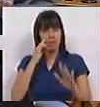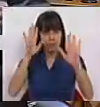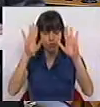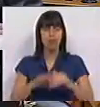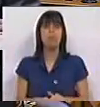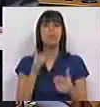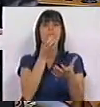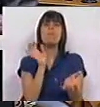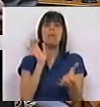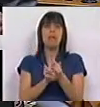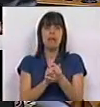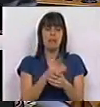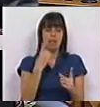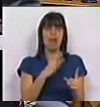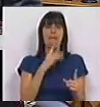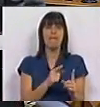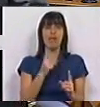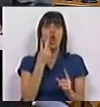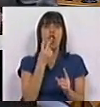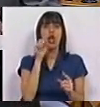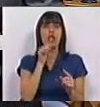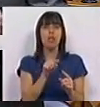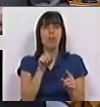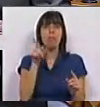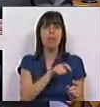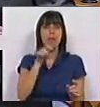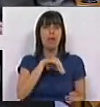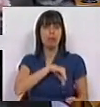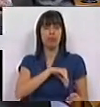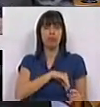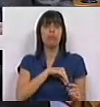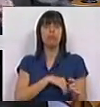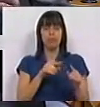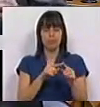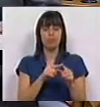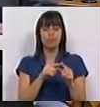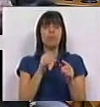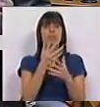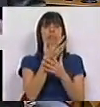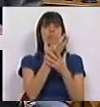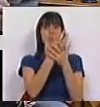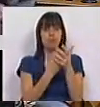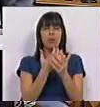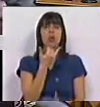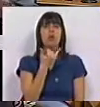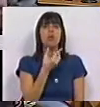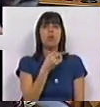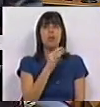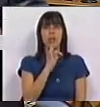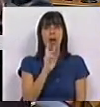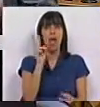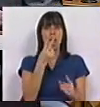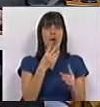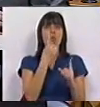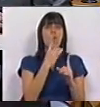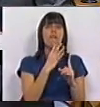Vejamos, um casal com um filho e 2 mil euros de rendimento mensal verá a sua coleta descer 294